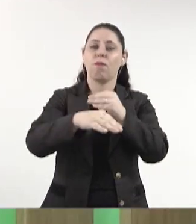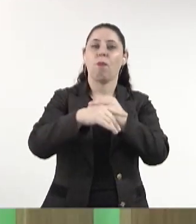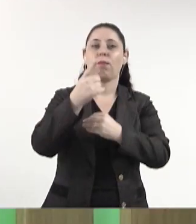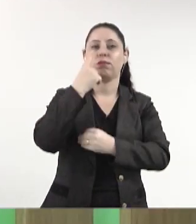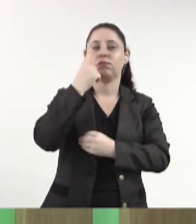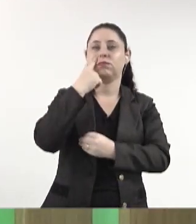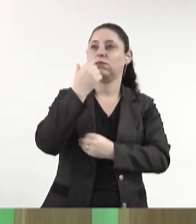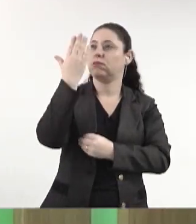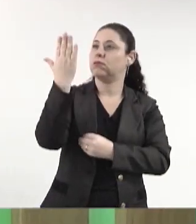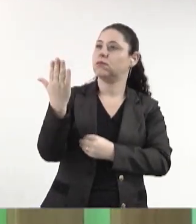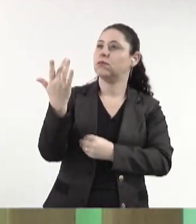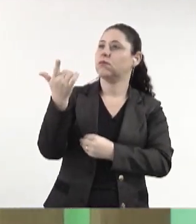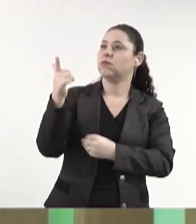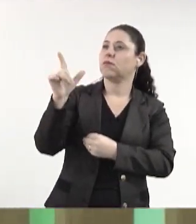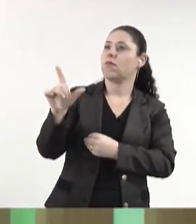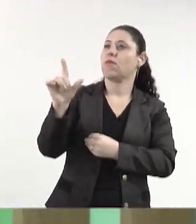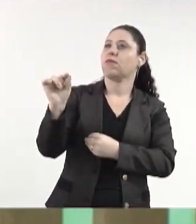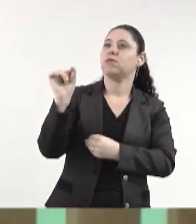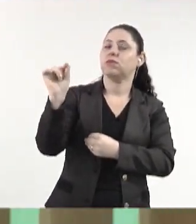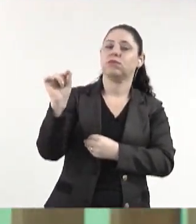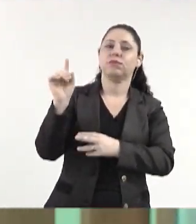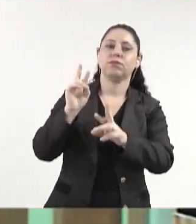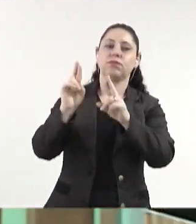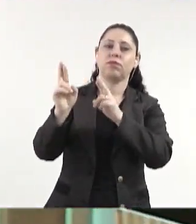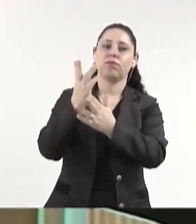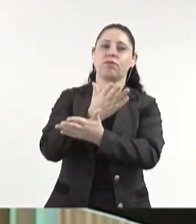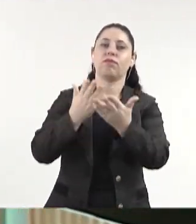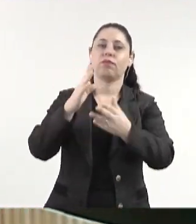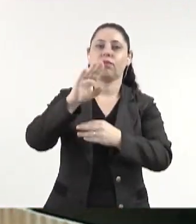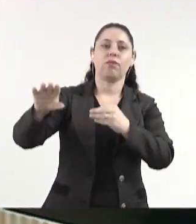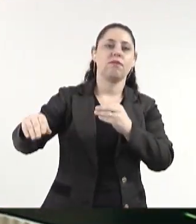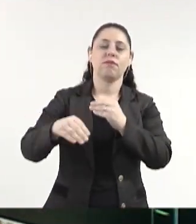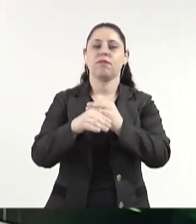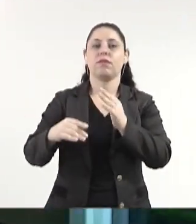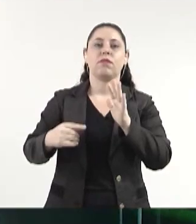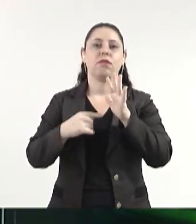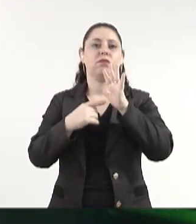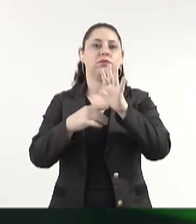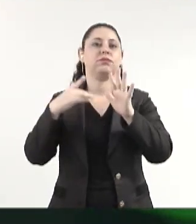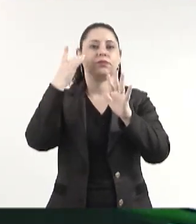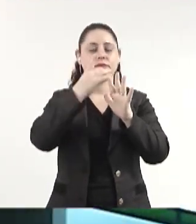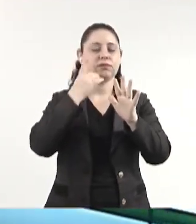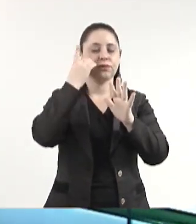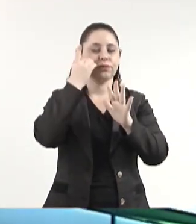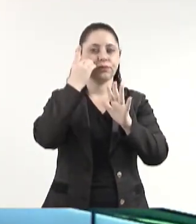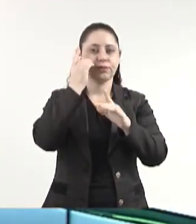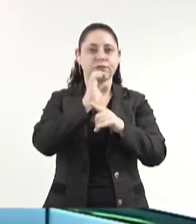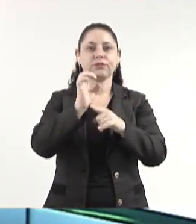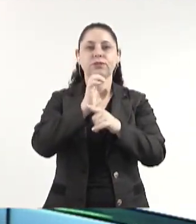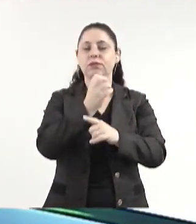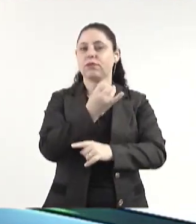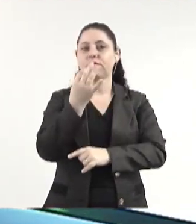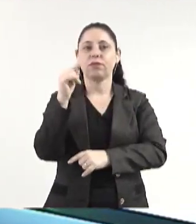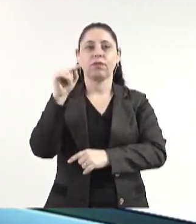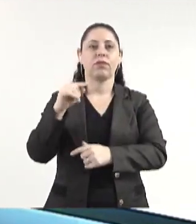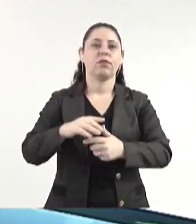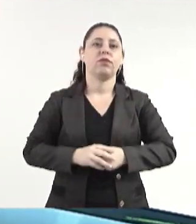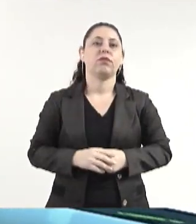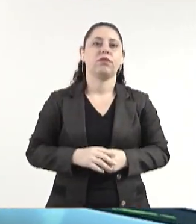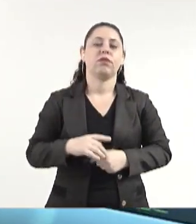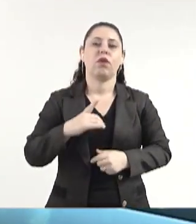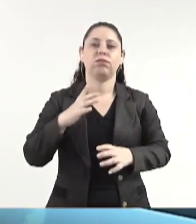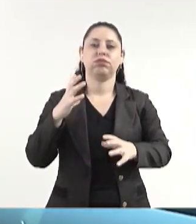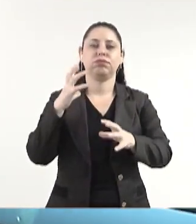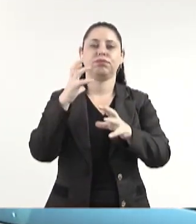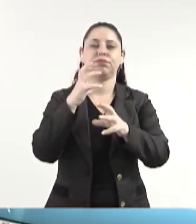uma olhadinha mais uma vez com relação a essas emendas que foram apresentadas pelos deputados estaduais. A gente tem os números aqui. Olha só,